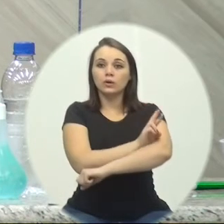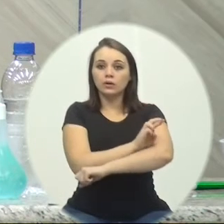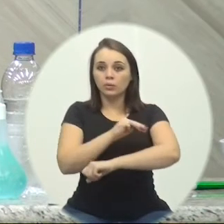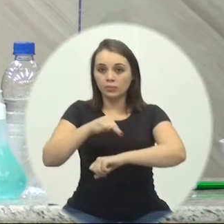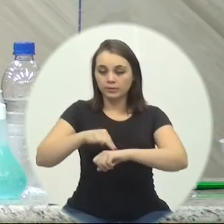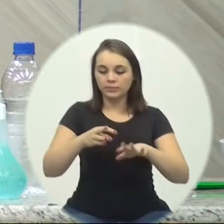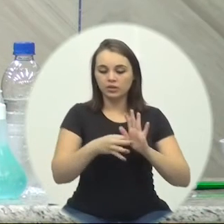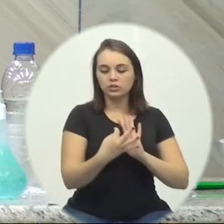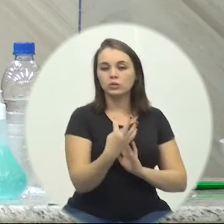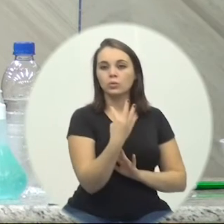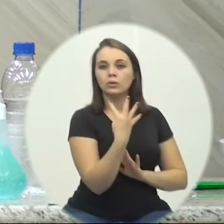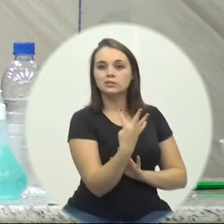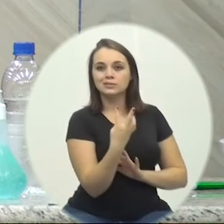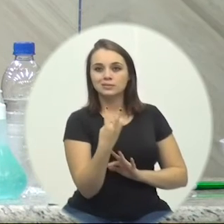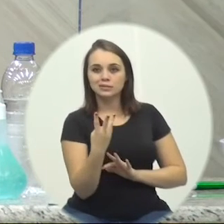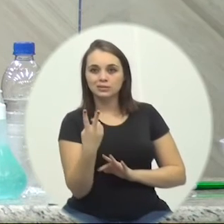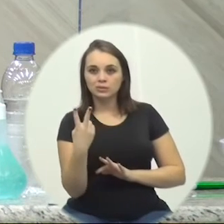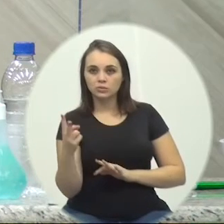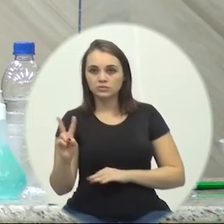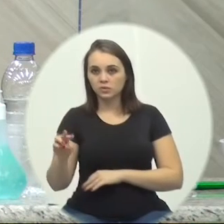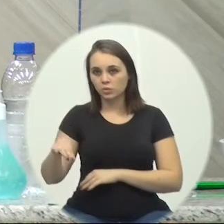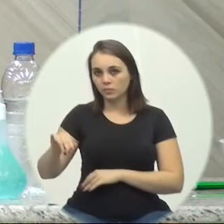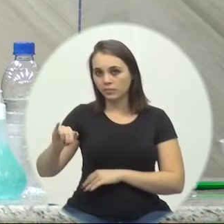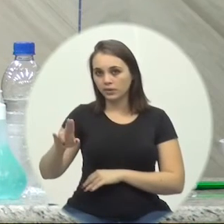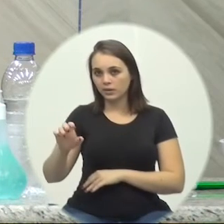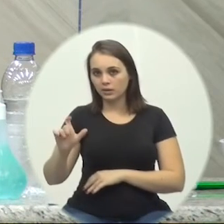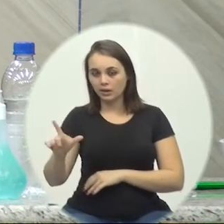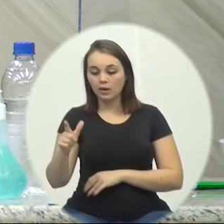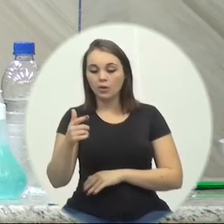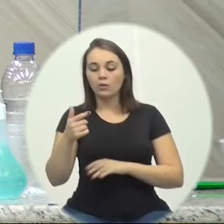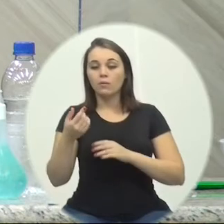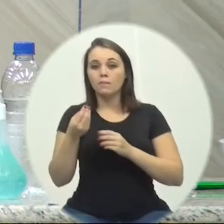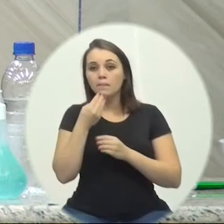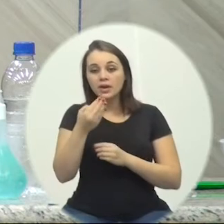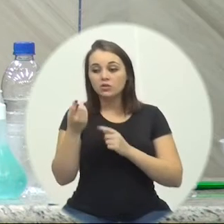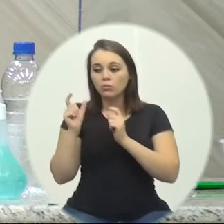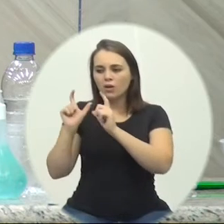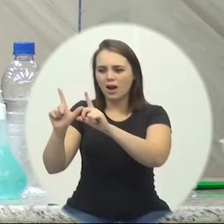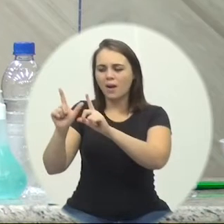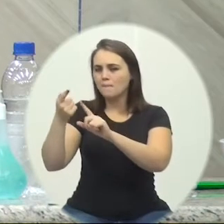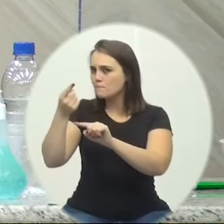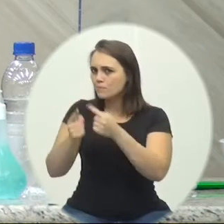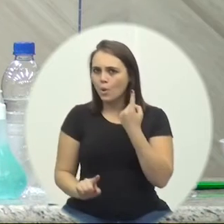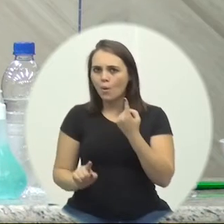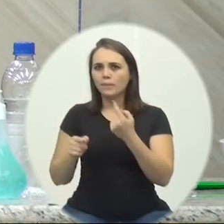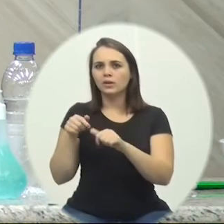432-2021, autor vereador Miguel Pierini, instalação de placa de proibido estacionar no início da rua Manuel